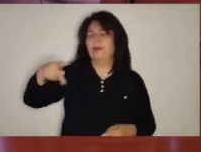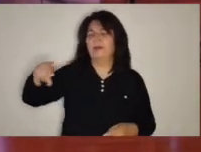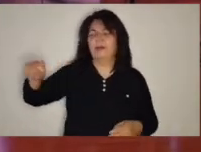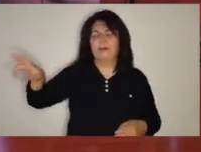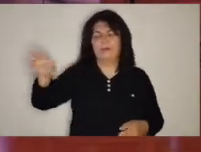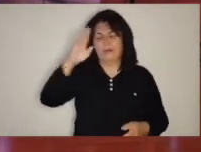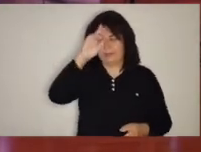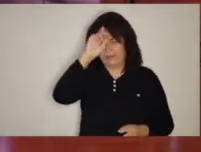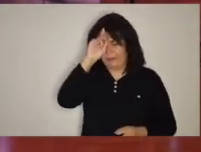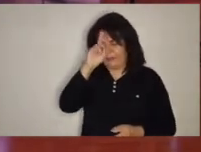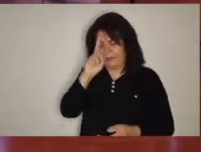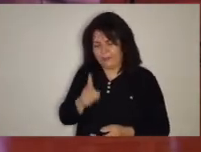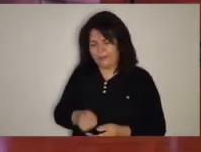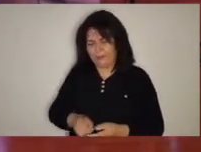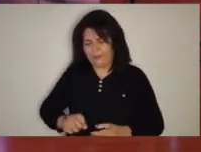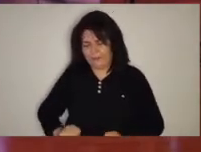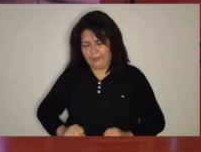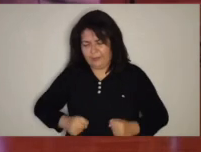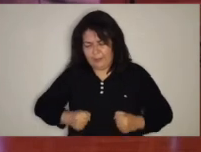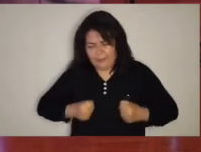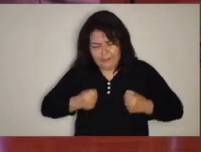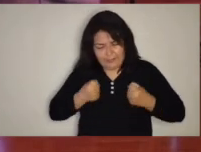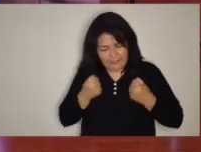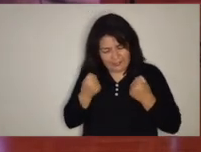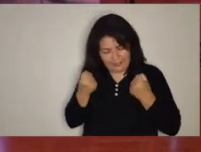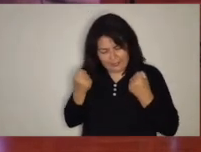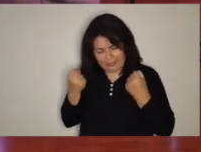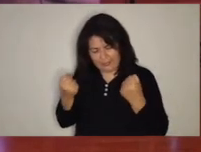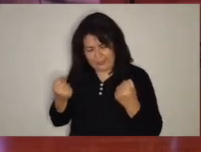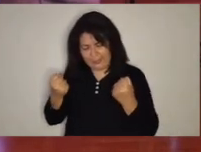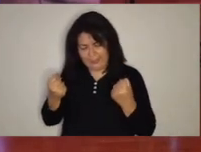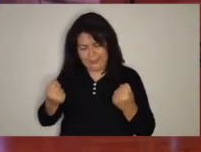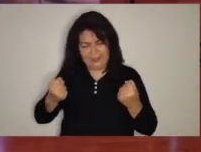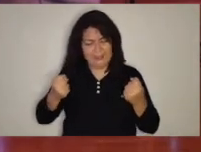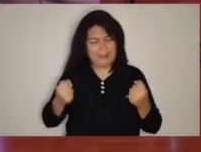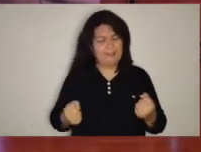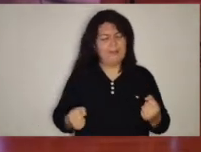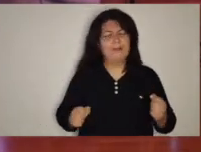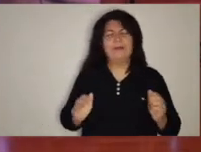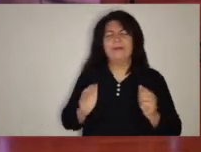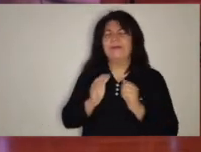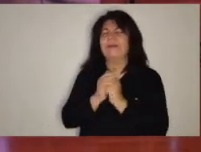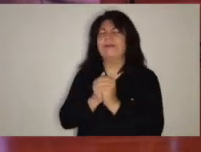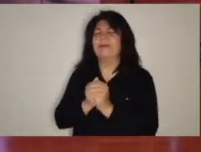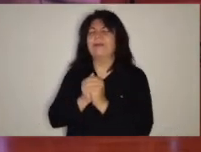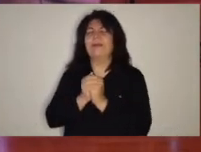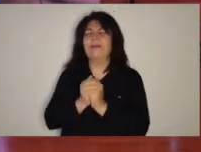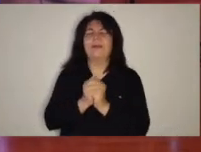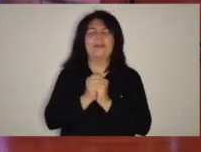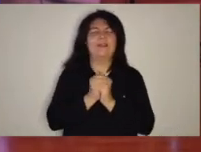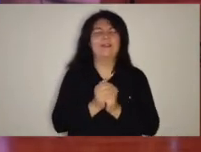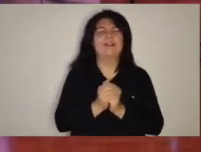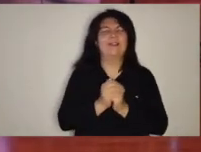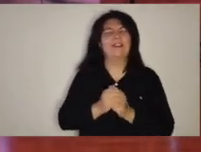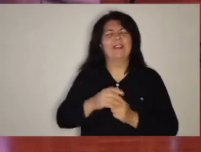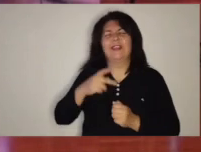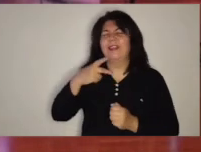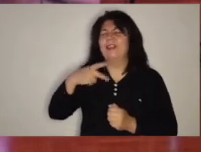sempre. Teu é o domínio e o poder.